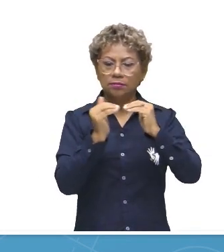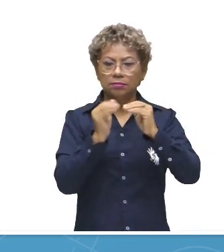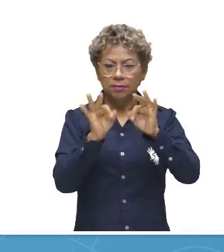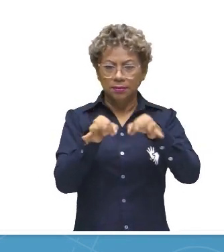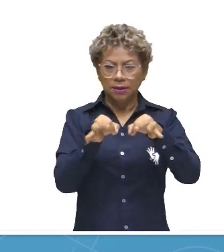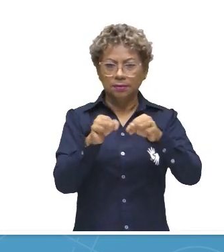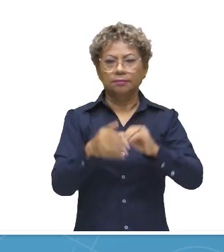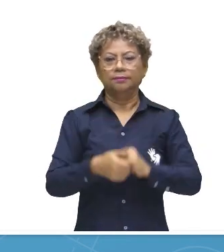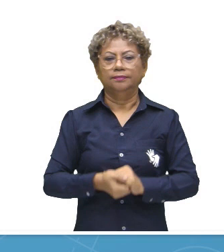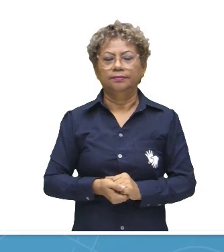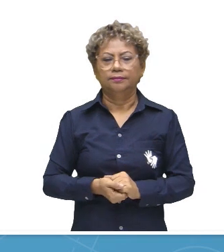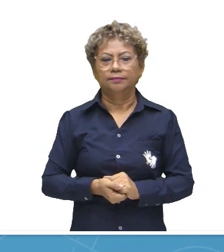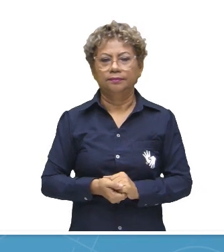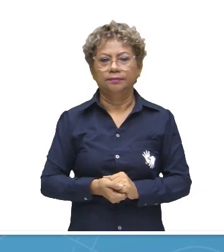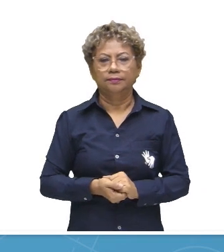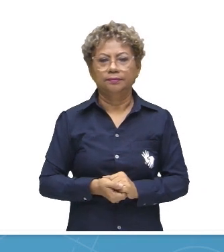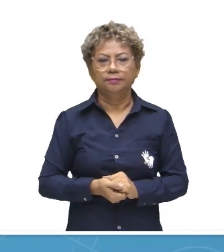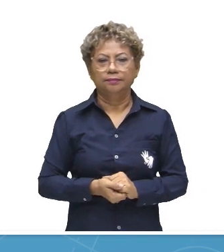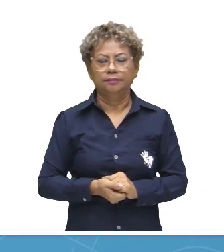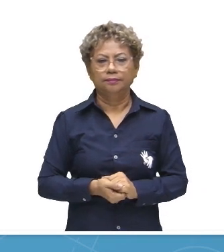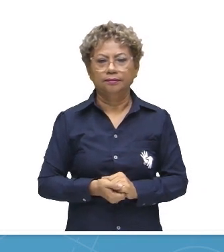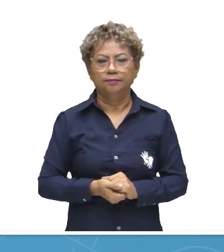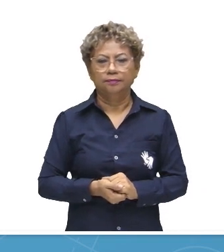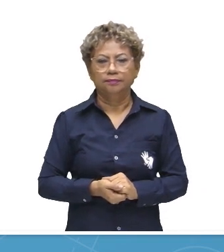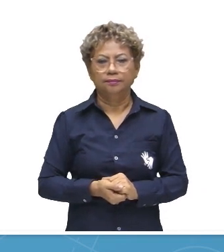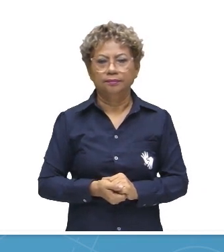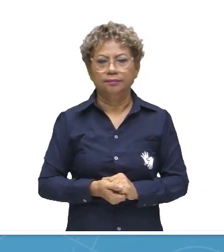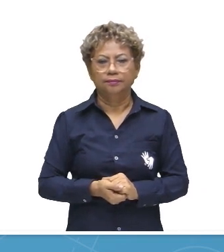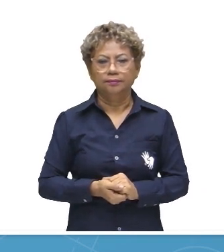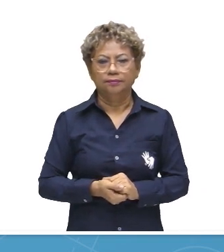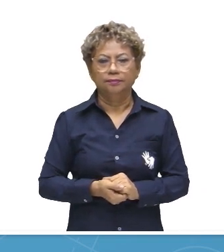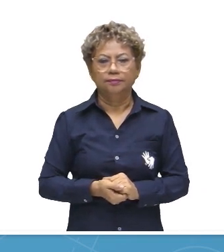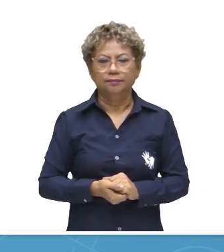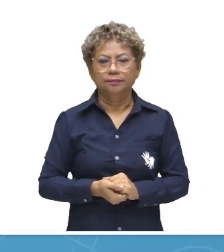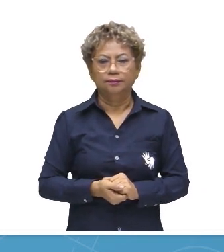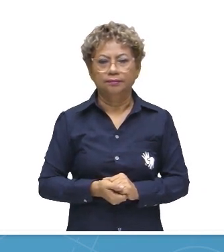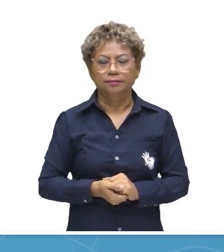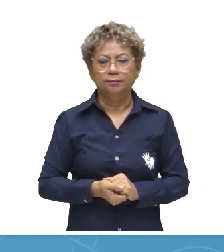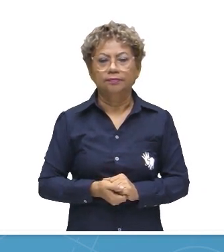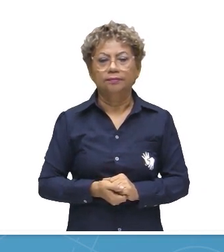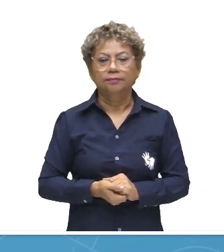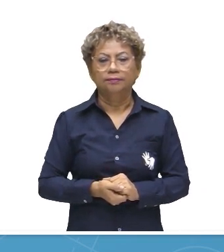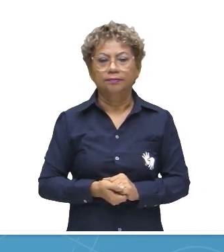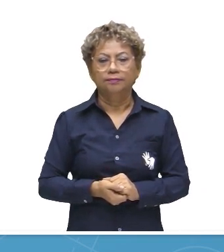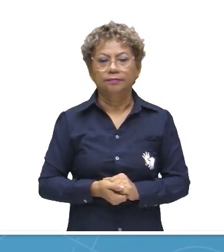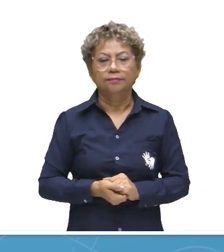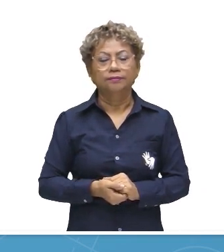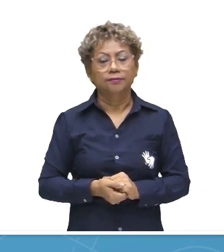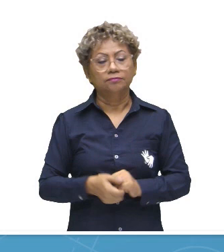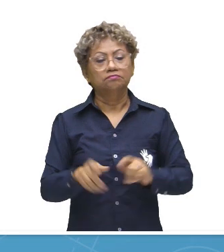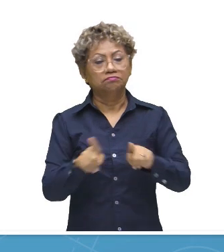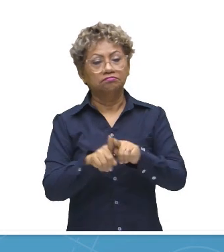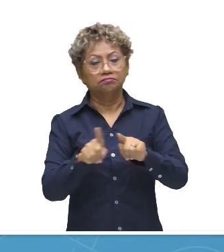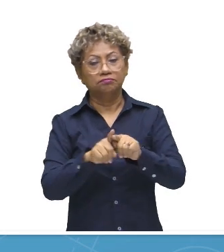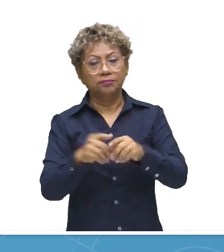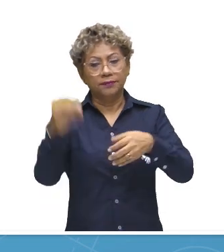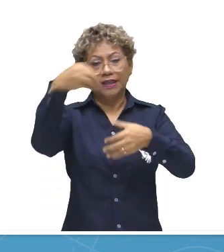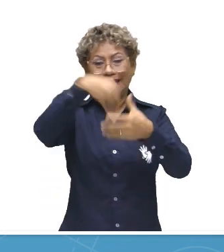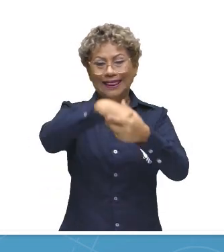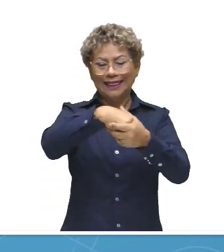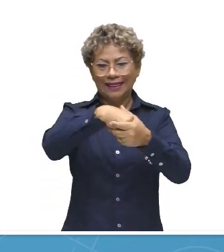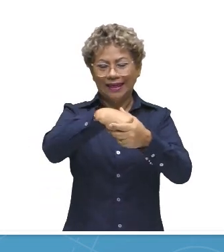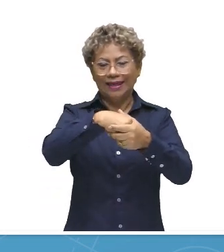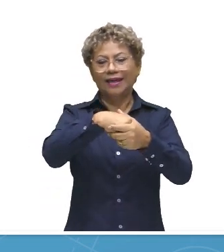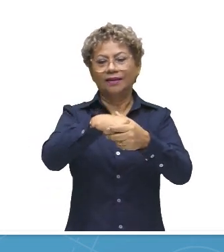E por consequência, os seus ângulos também seriam congruentes, né? Ou seja, a